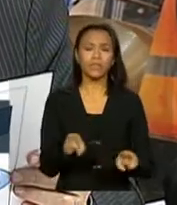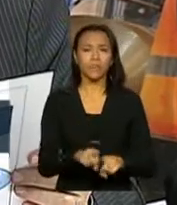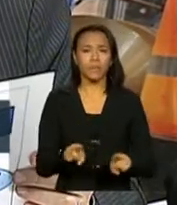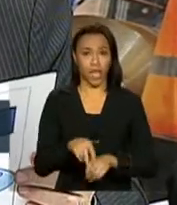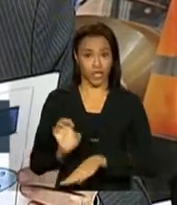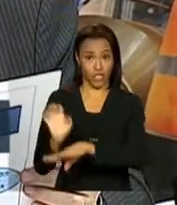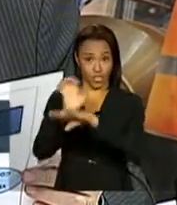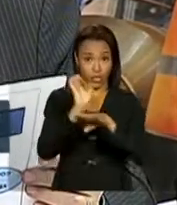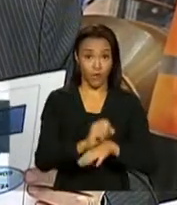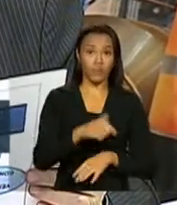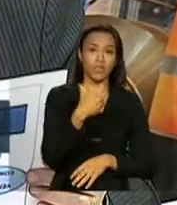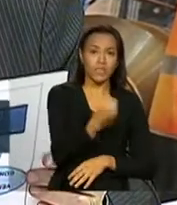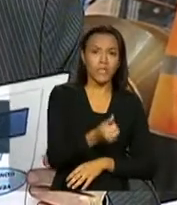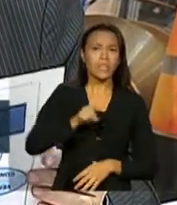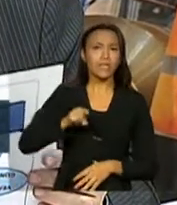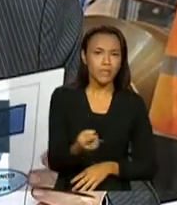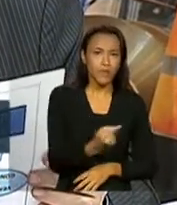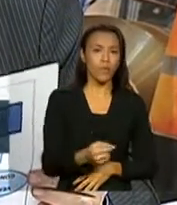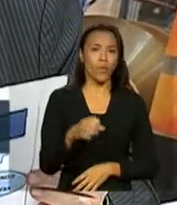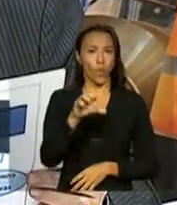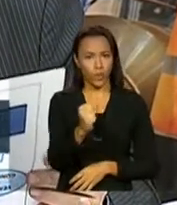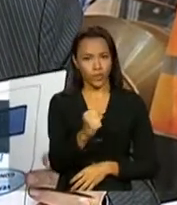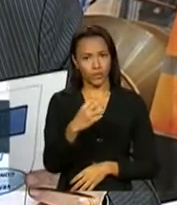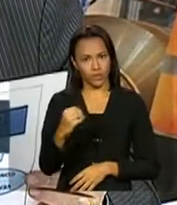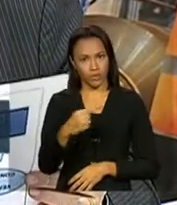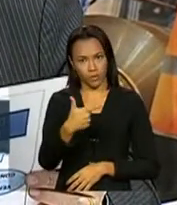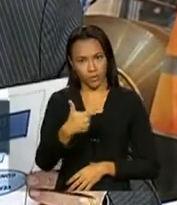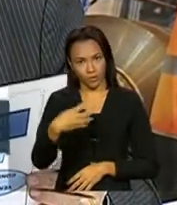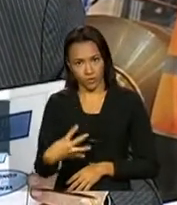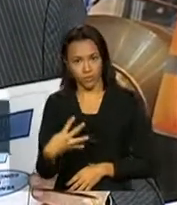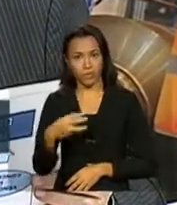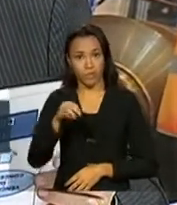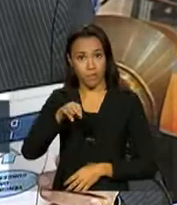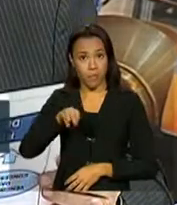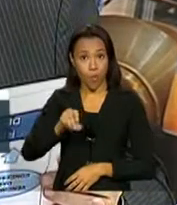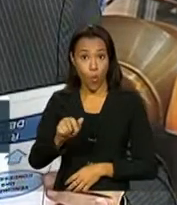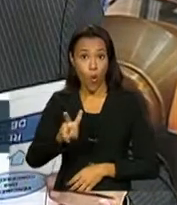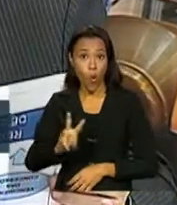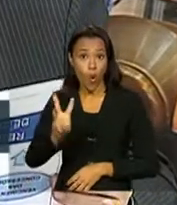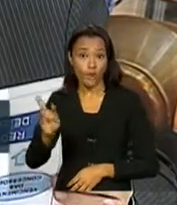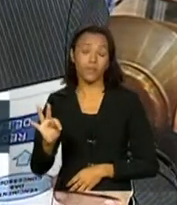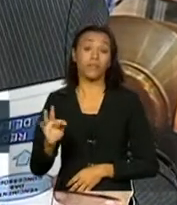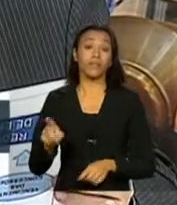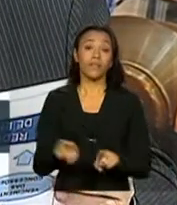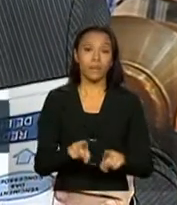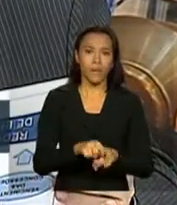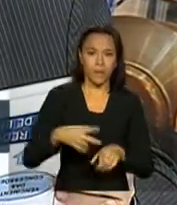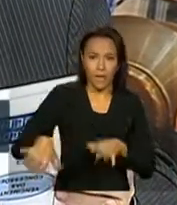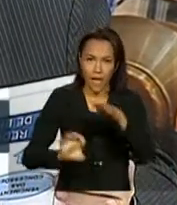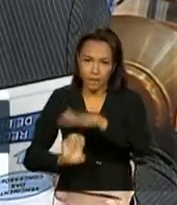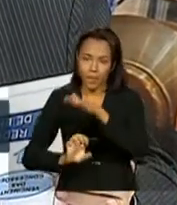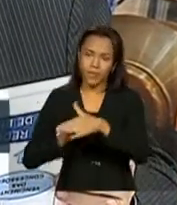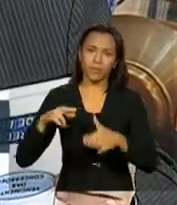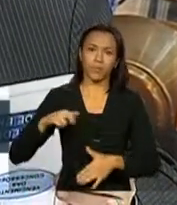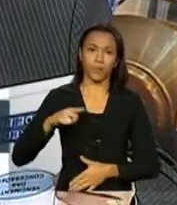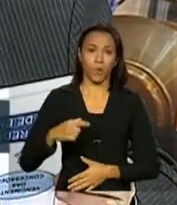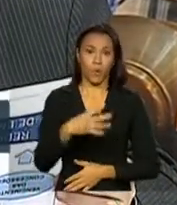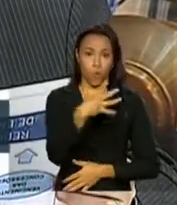estaduais 6.842 megawatts, privadas